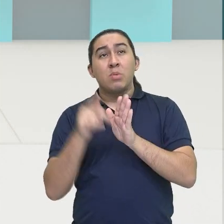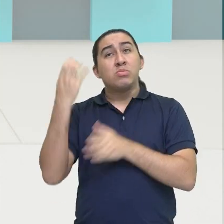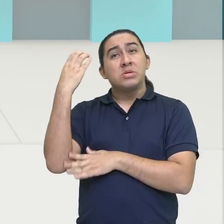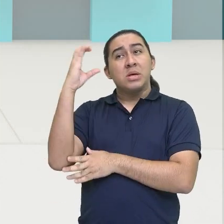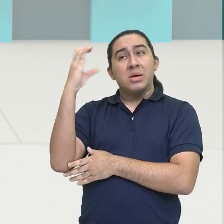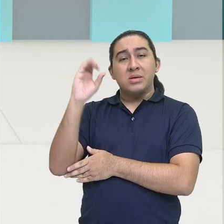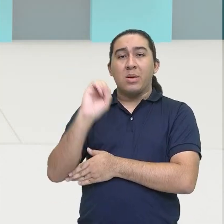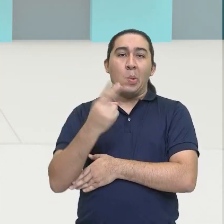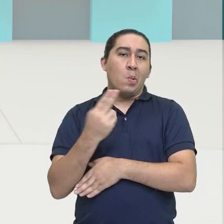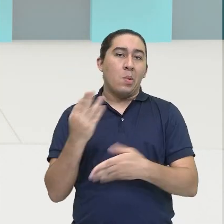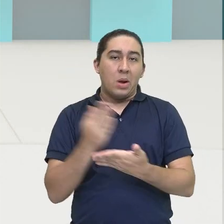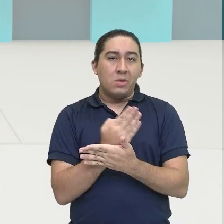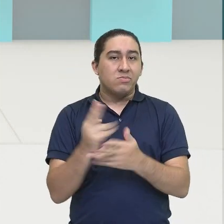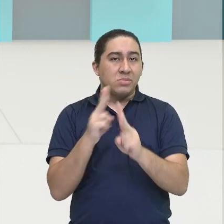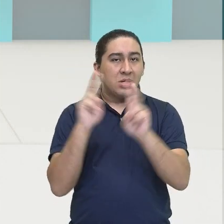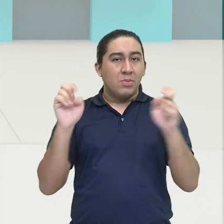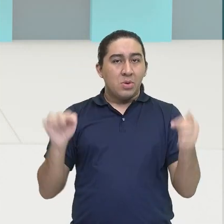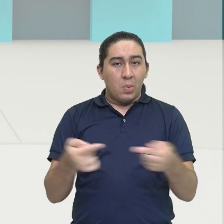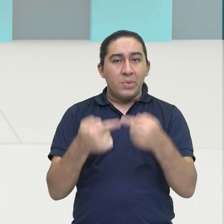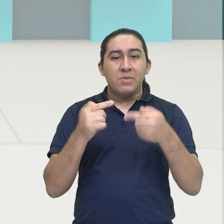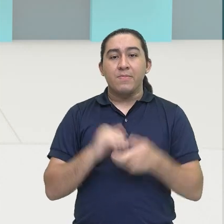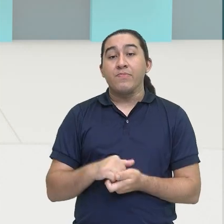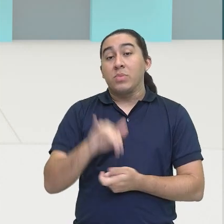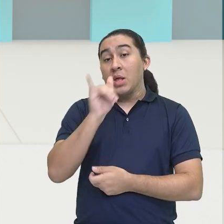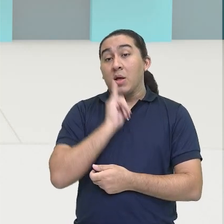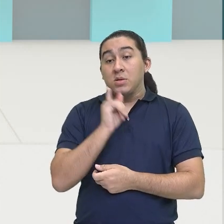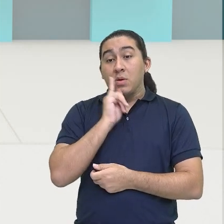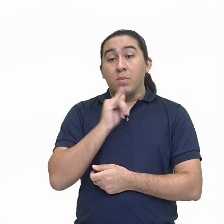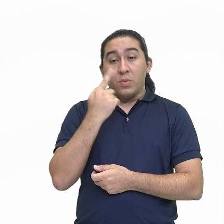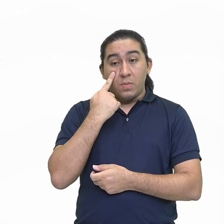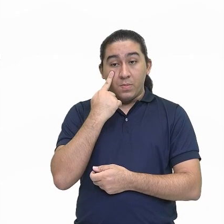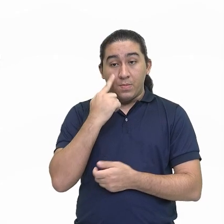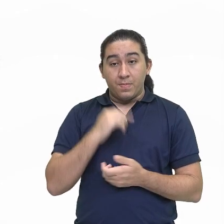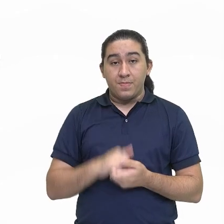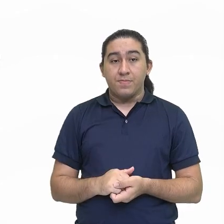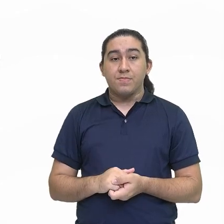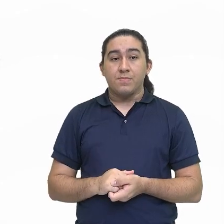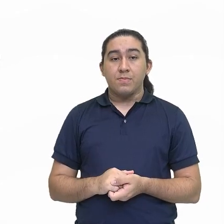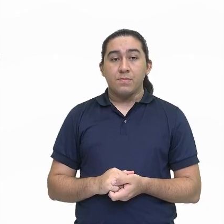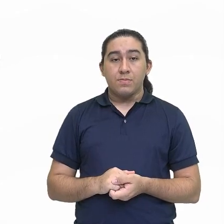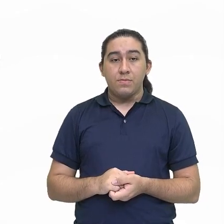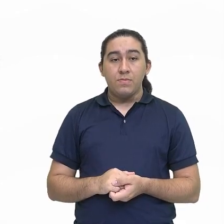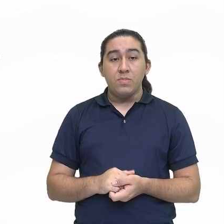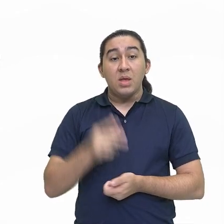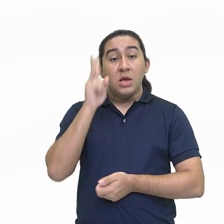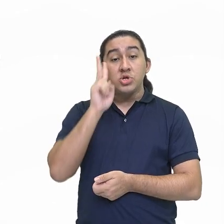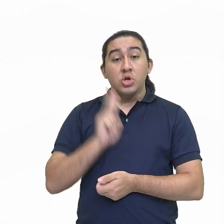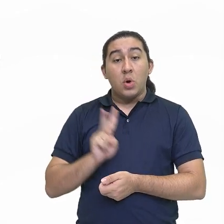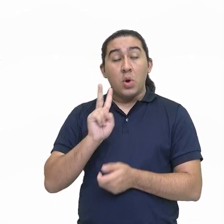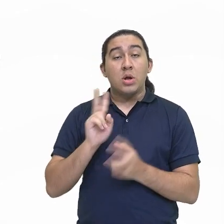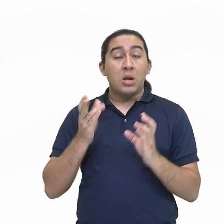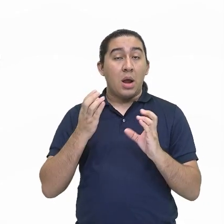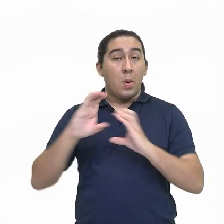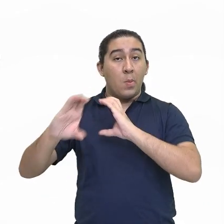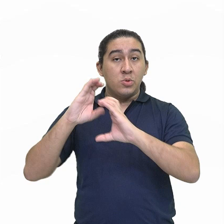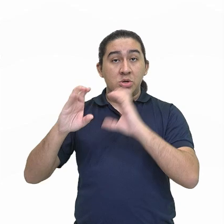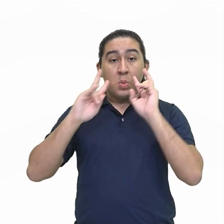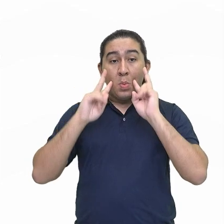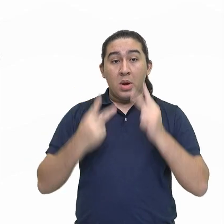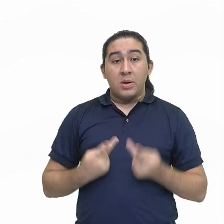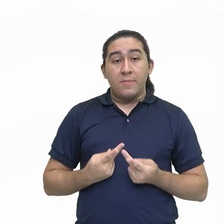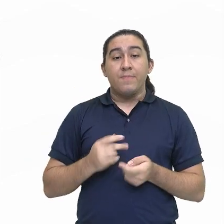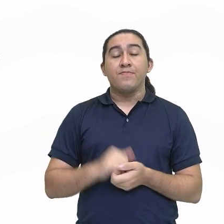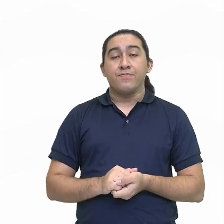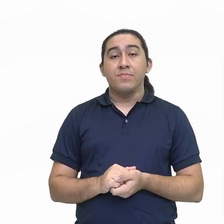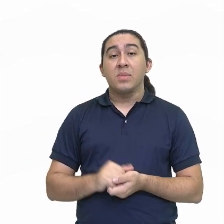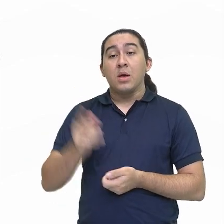ou algo nesse sentido, tá bom? Exemplo aí de exposição, vamos acompanhar. História da comunicação humana. A história